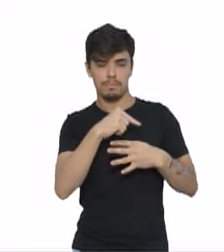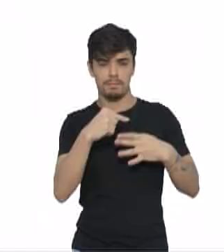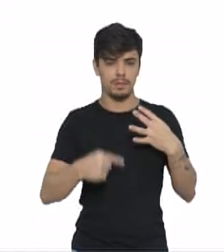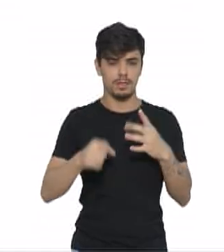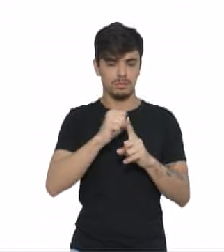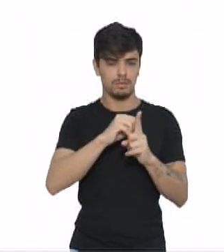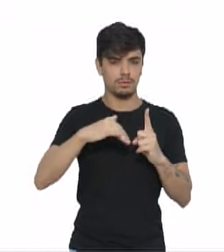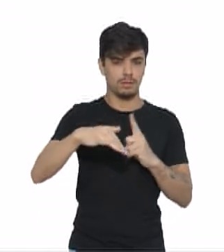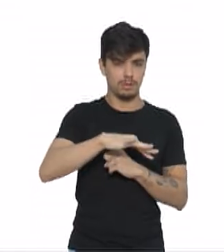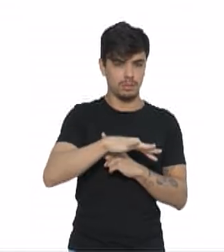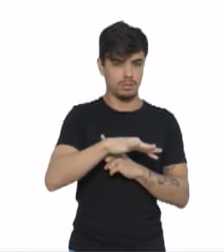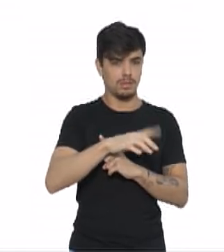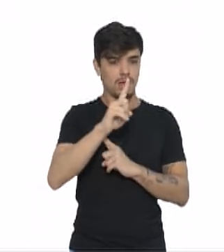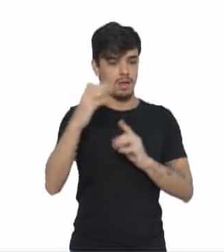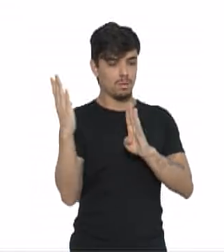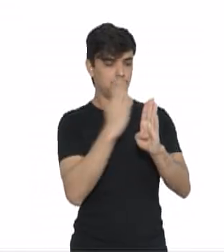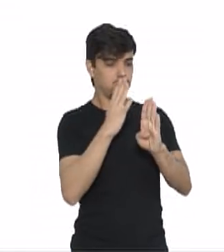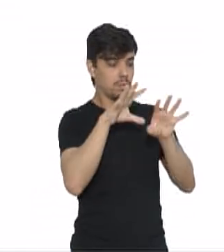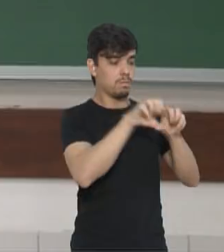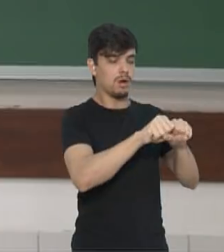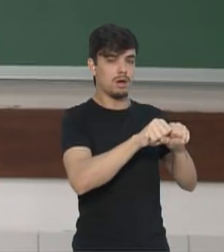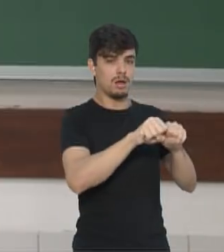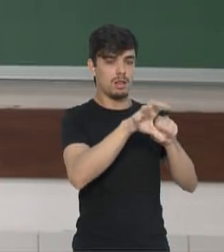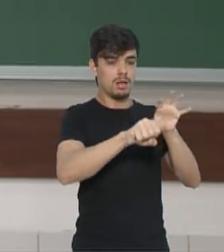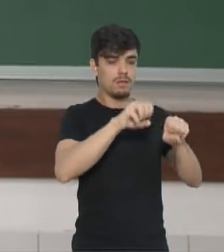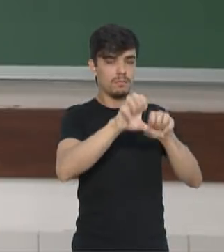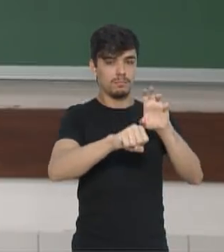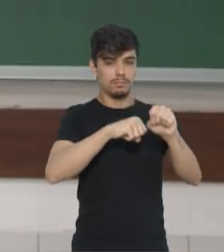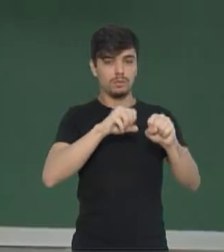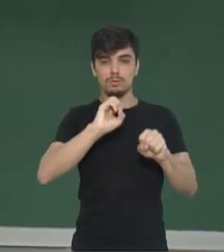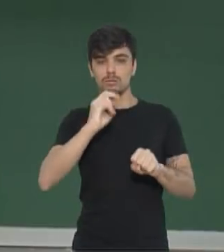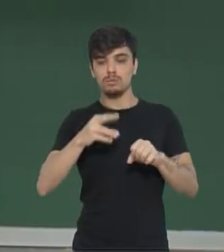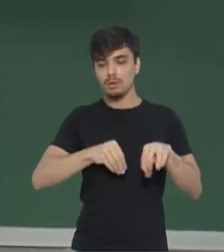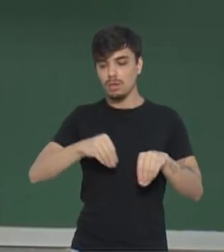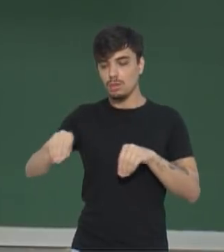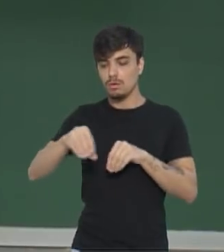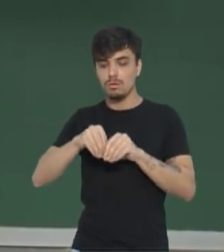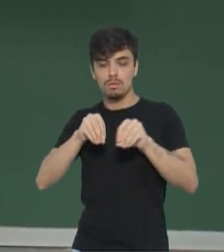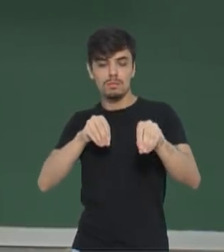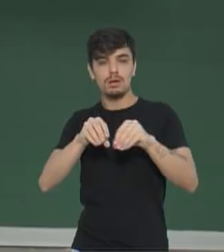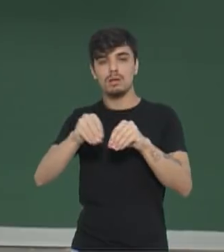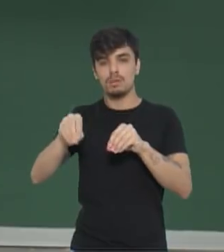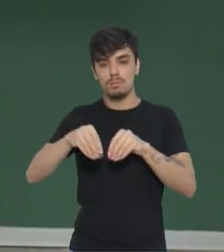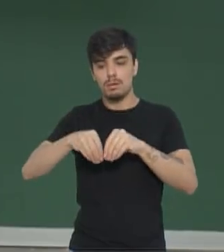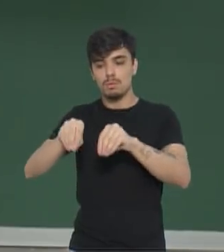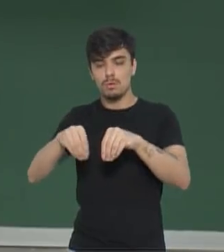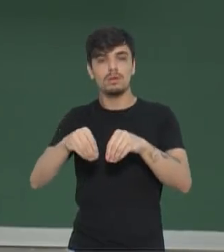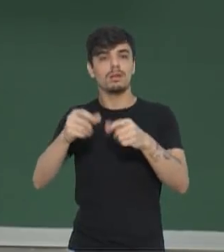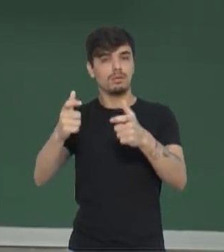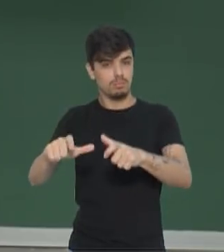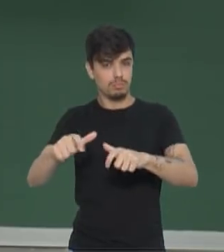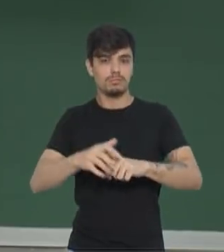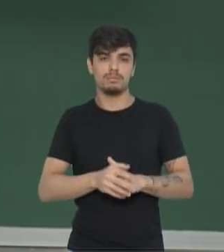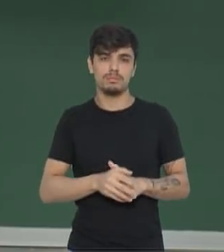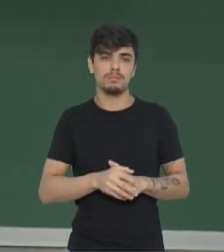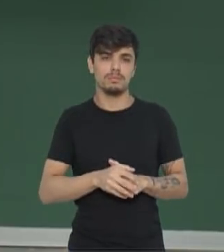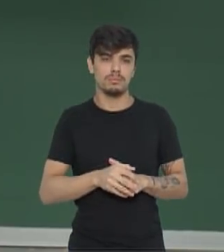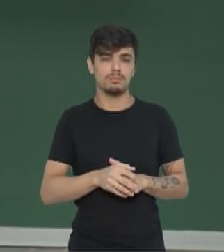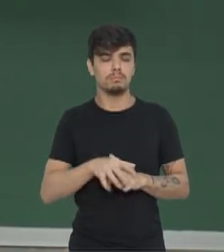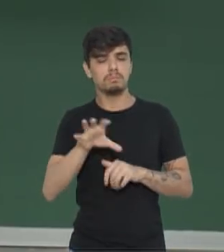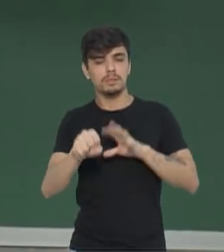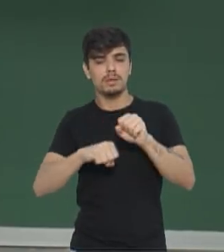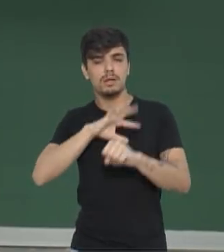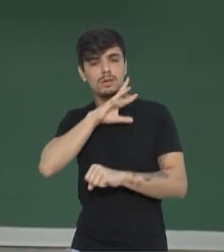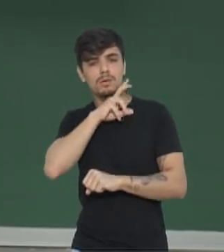de caçadores e coletores, aquelas que praticam o nomandismo ou o semi-nomandismo, certo? Em busca de